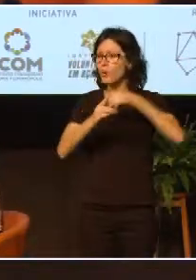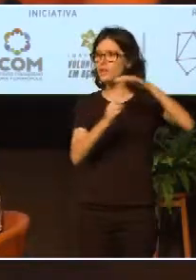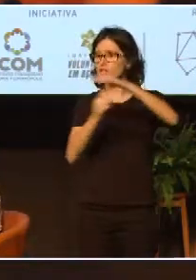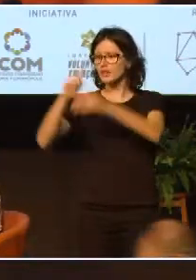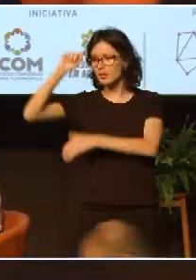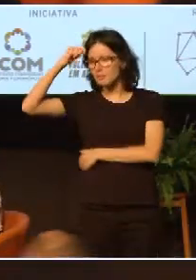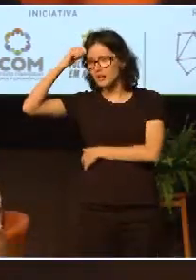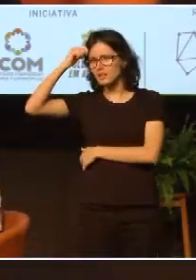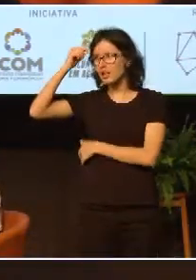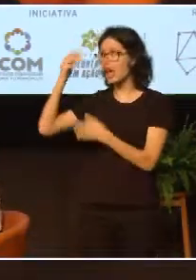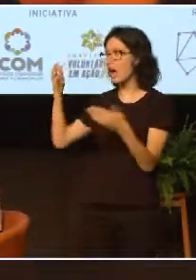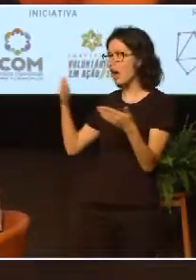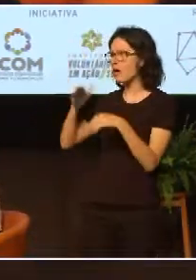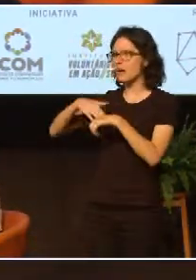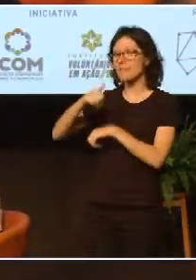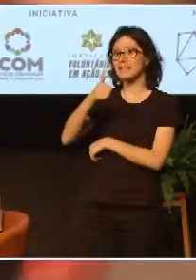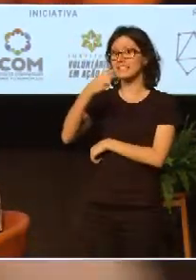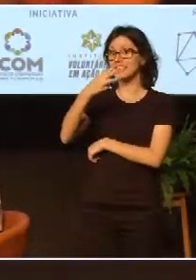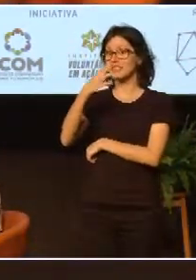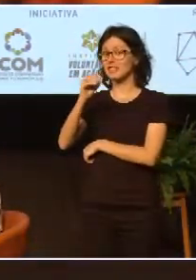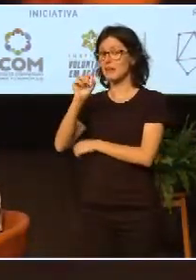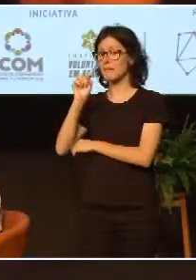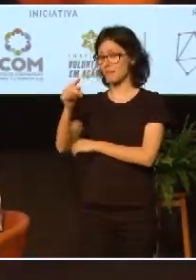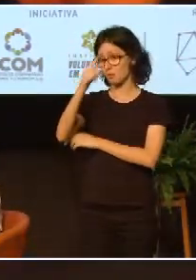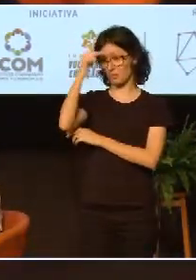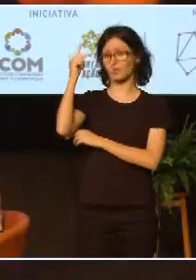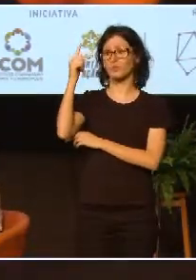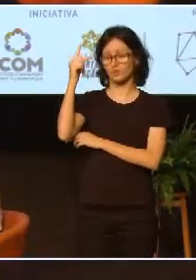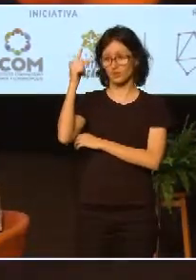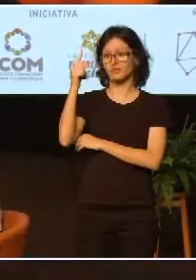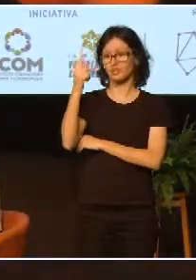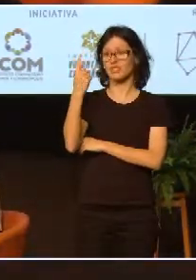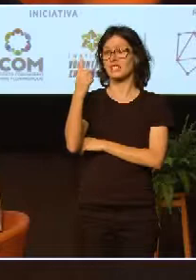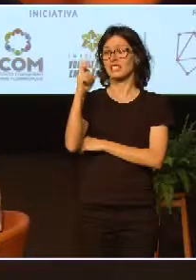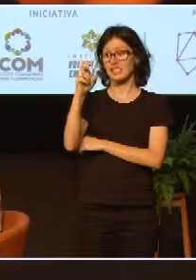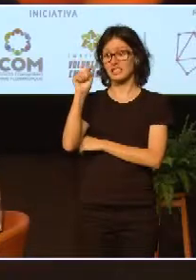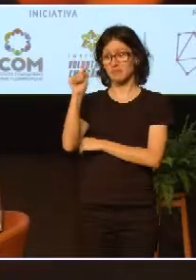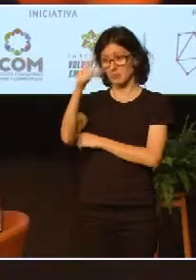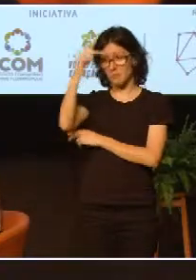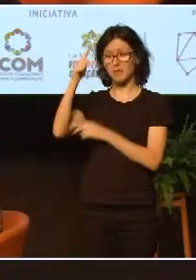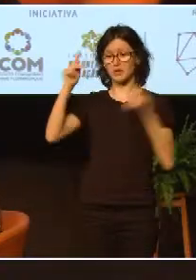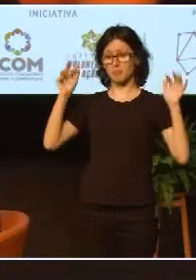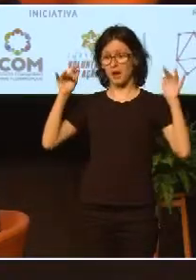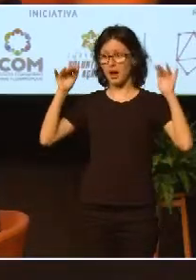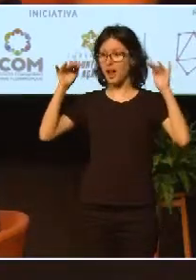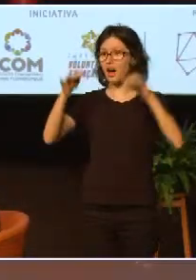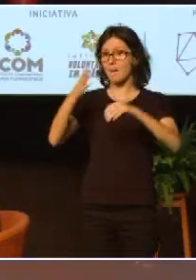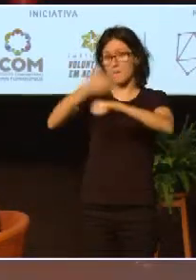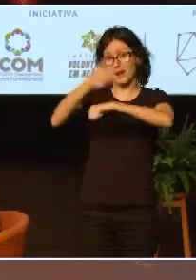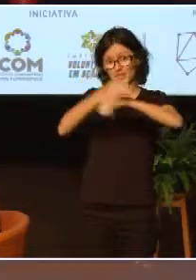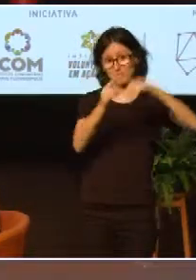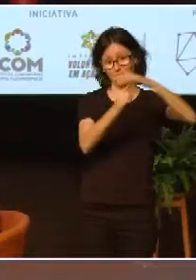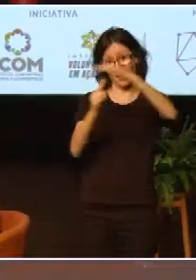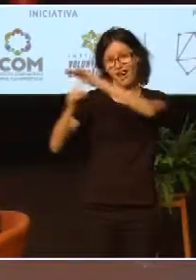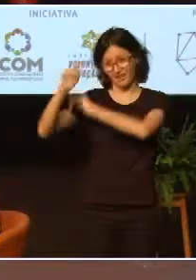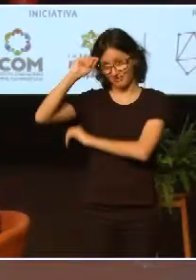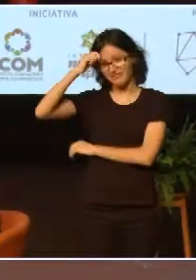nesses últimos anos, mais de 130 mil pessoas, 15 mil pessoas num único dia se deslocando do Brasil inteiro.